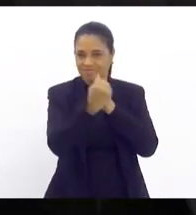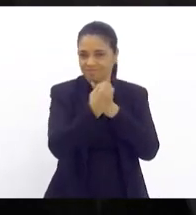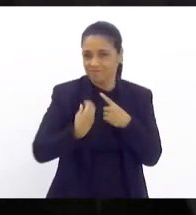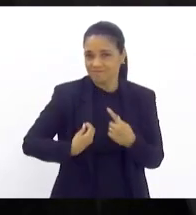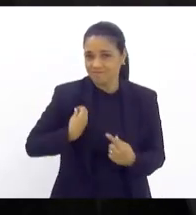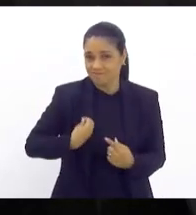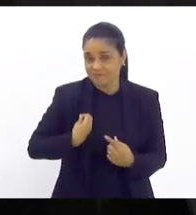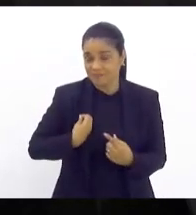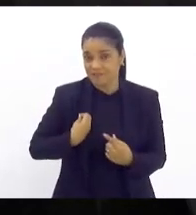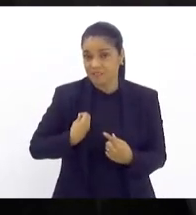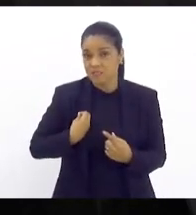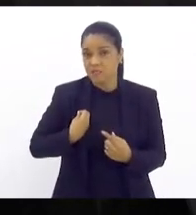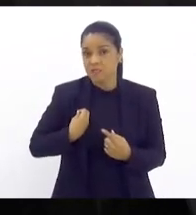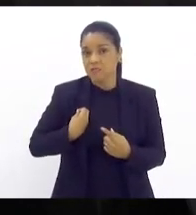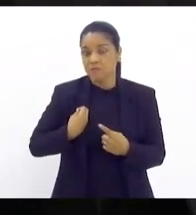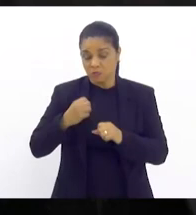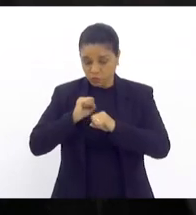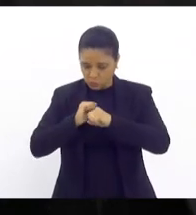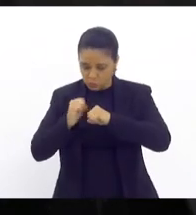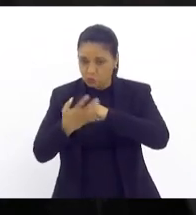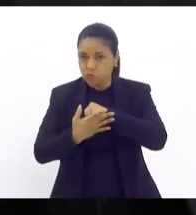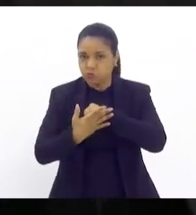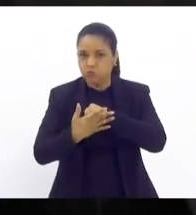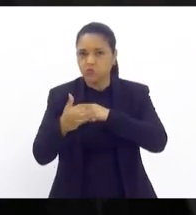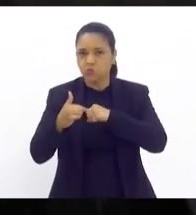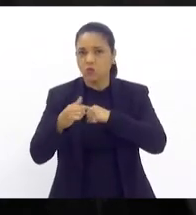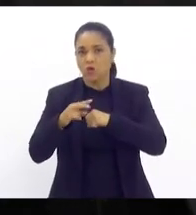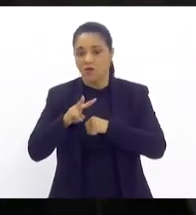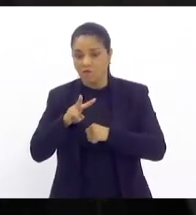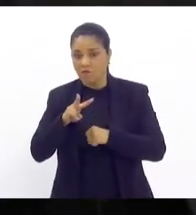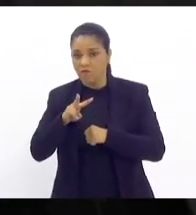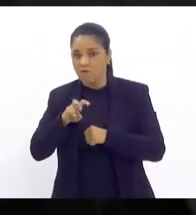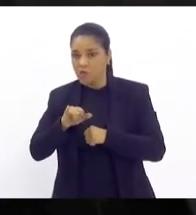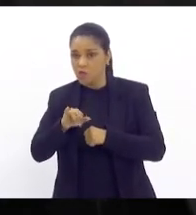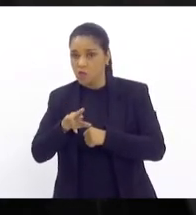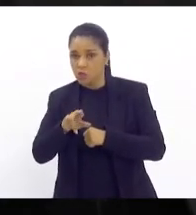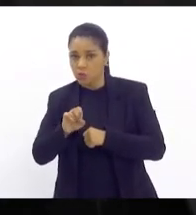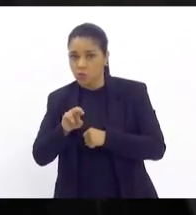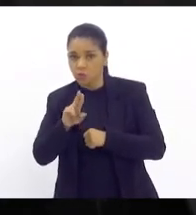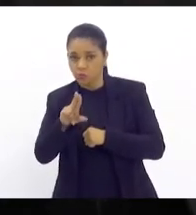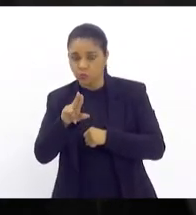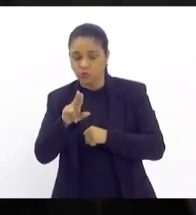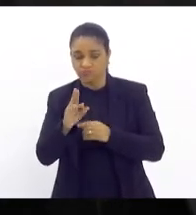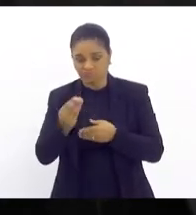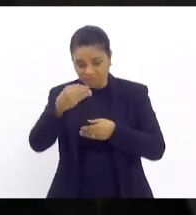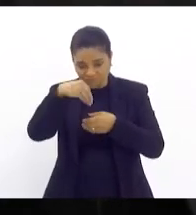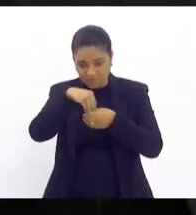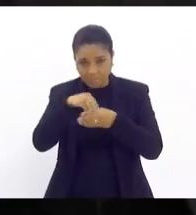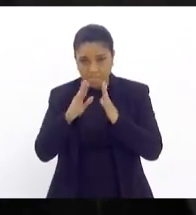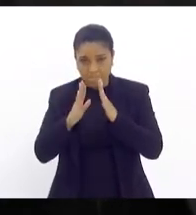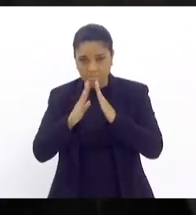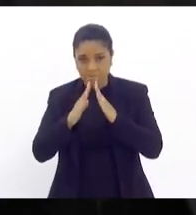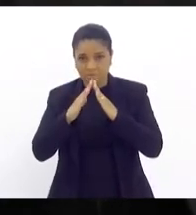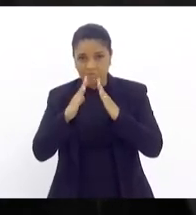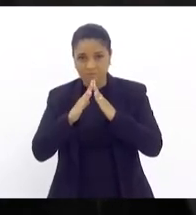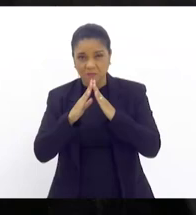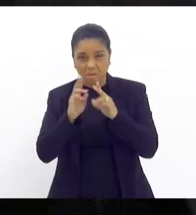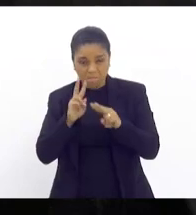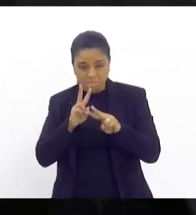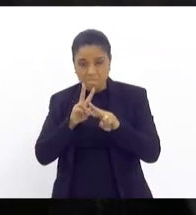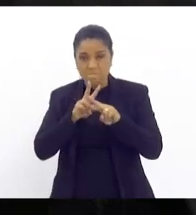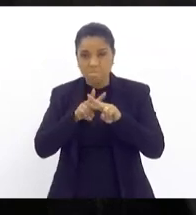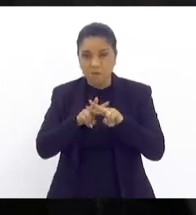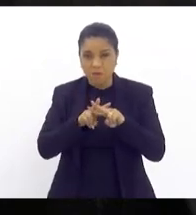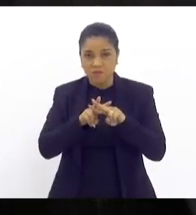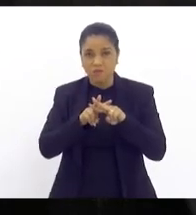ser empurrados pelo vírus para um enclausuramento como uma principal base de contenção do